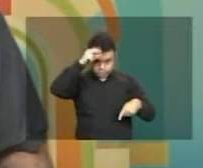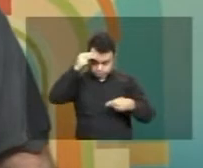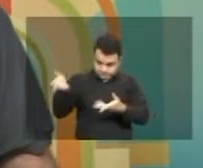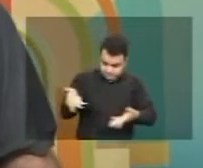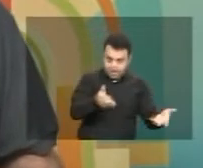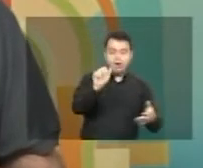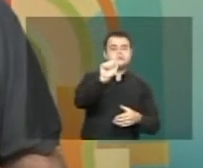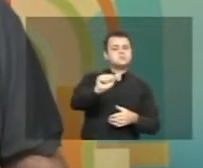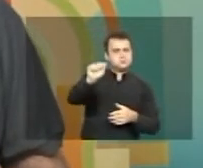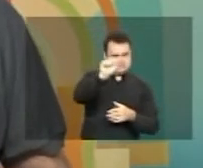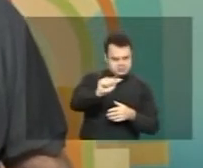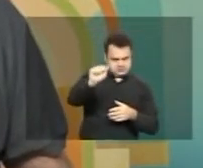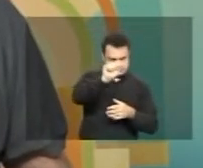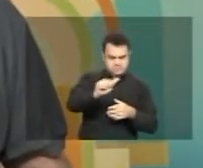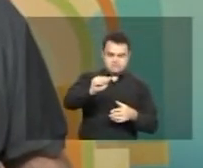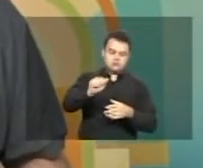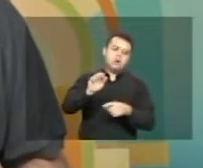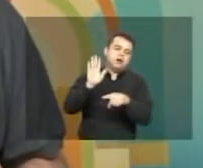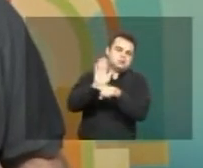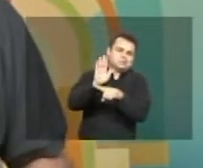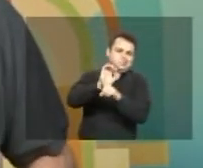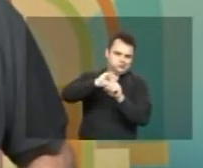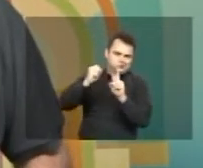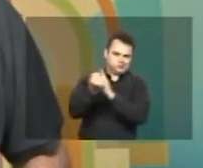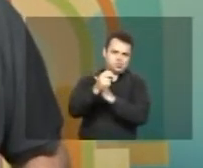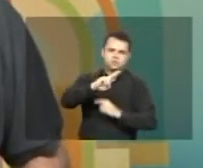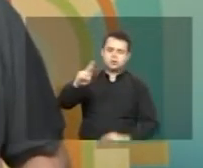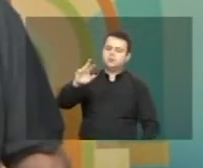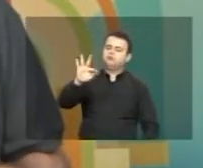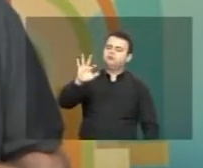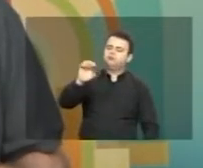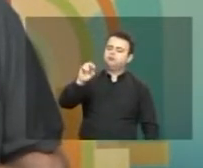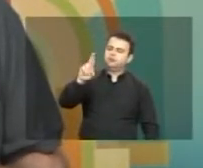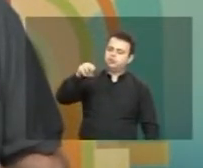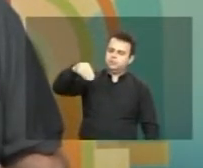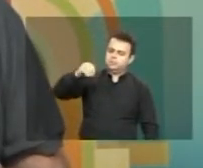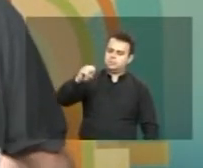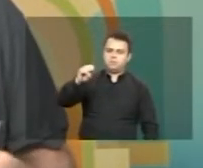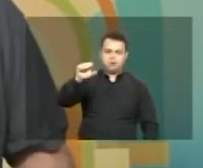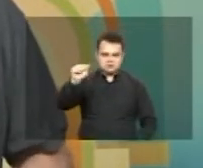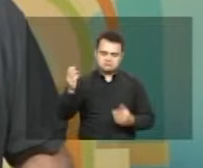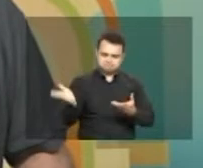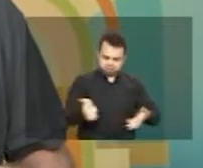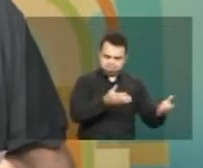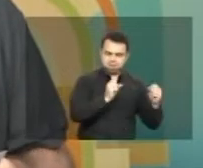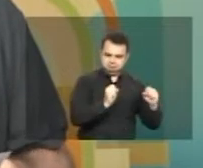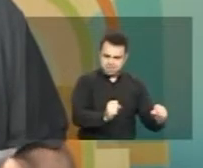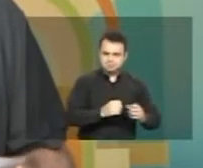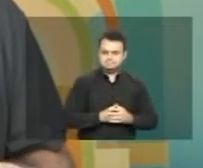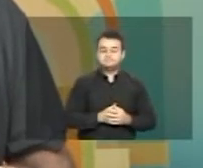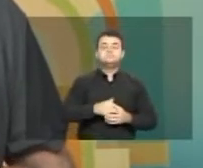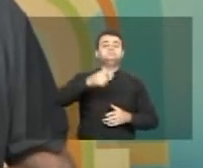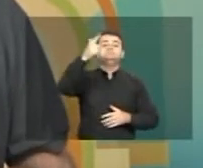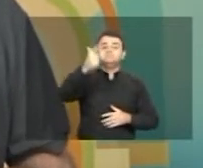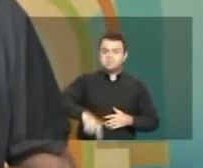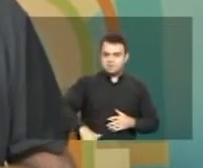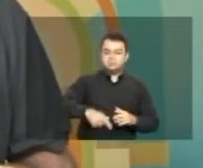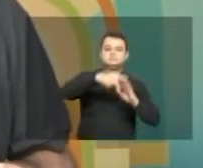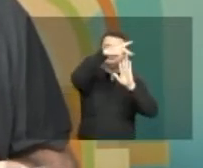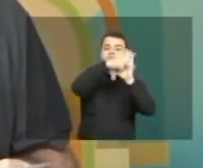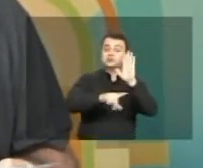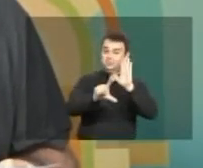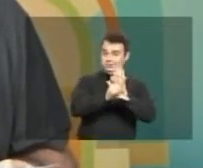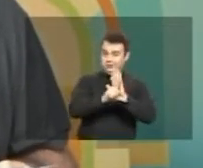concessão administrativa de imóveis públicos municipais em favor da assistência social Formosa os